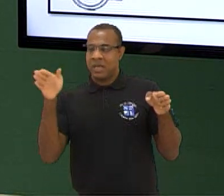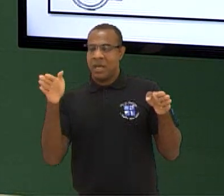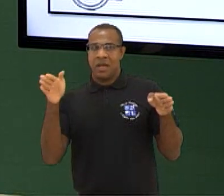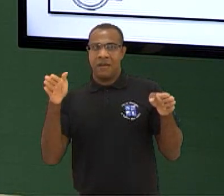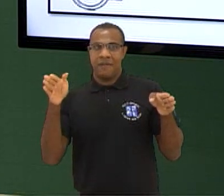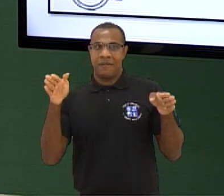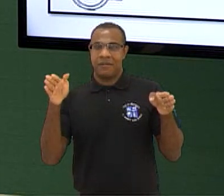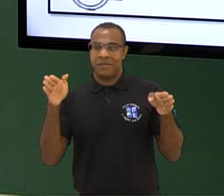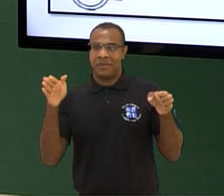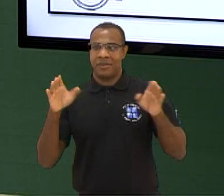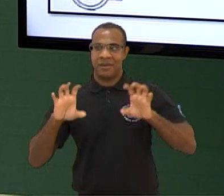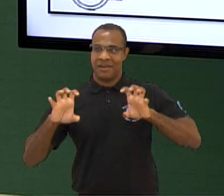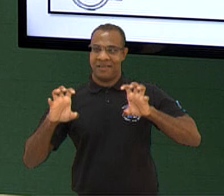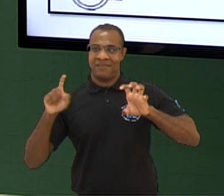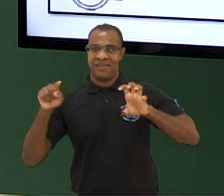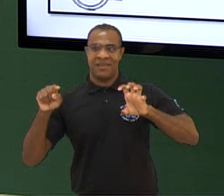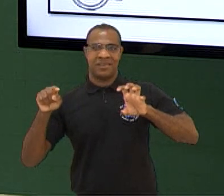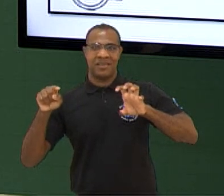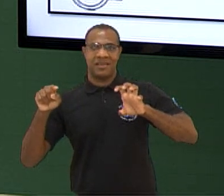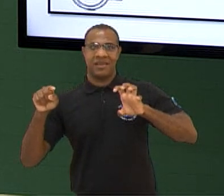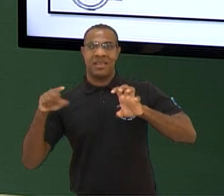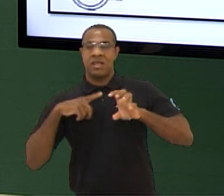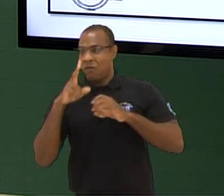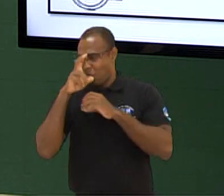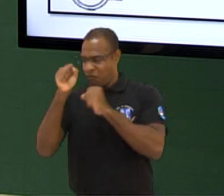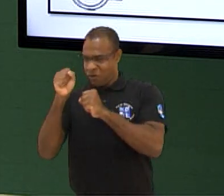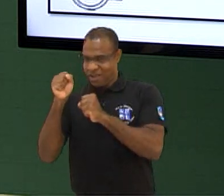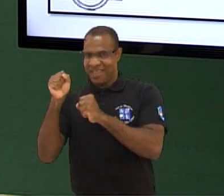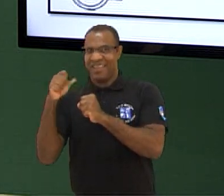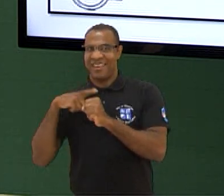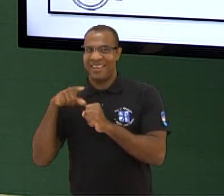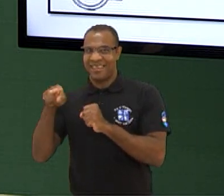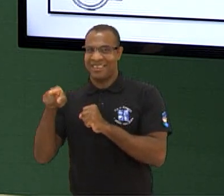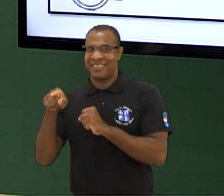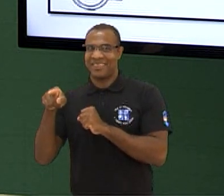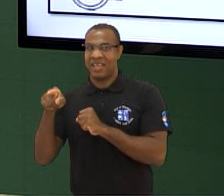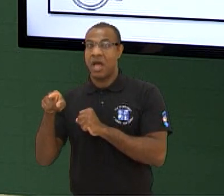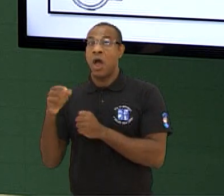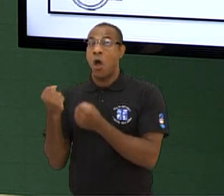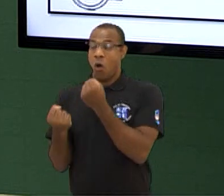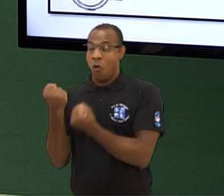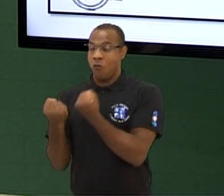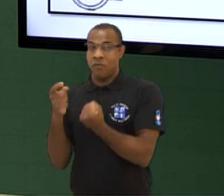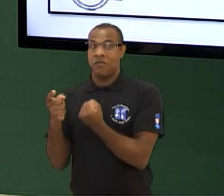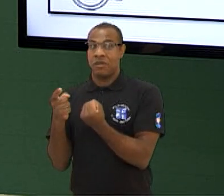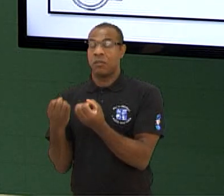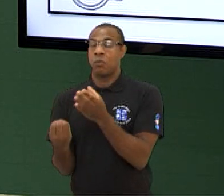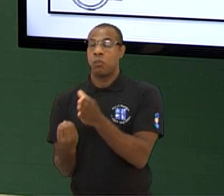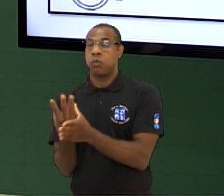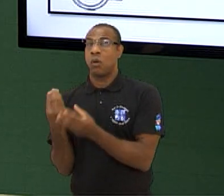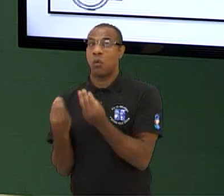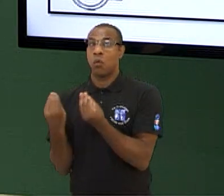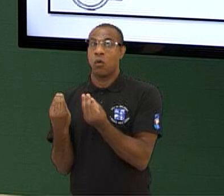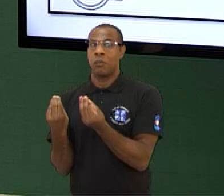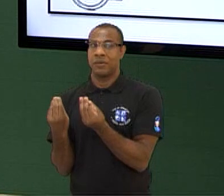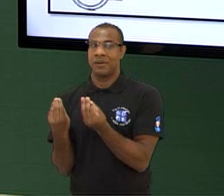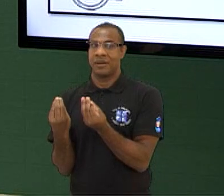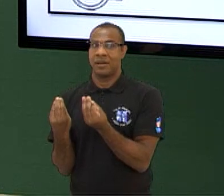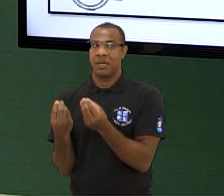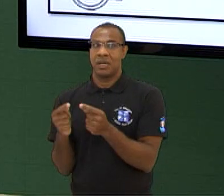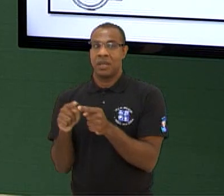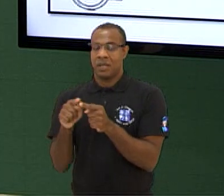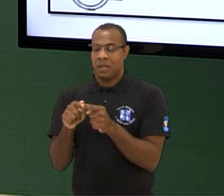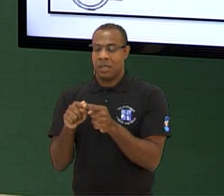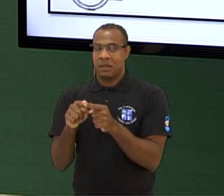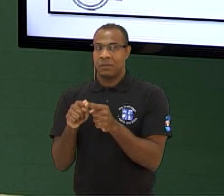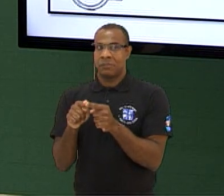roda de tração for a dianteira, o veículo vai funcionar assim. A força